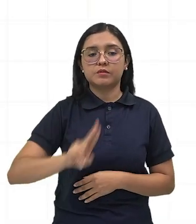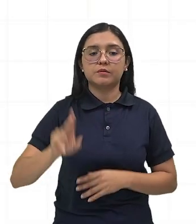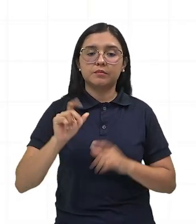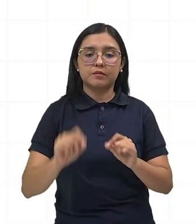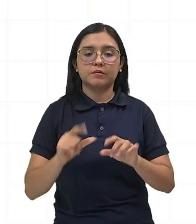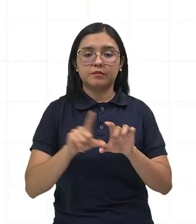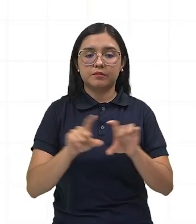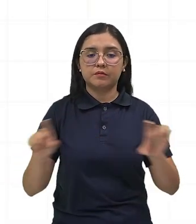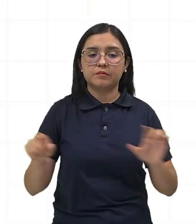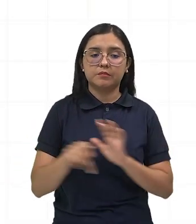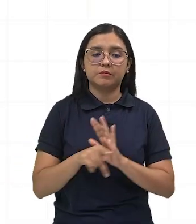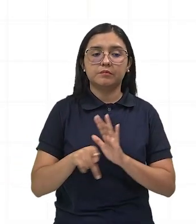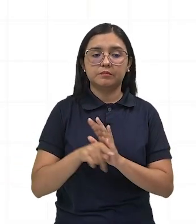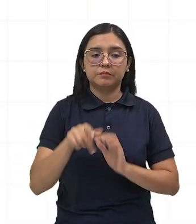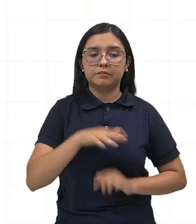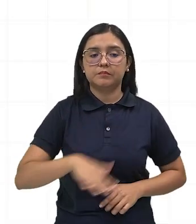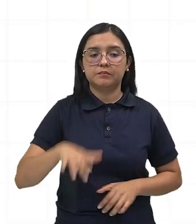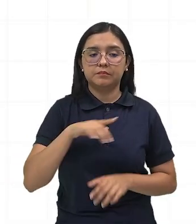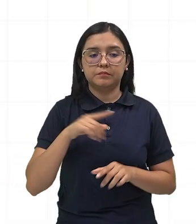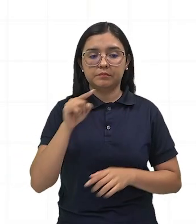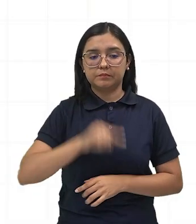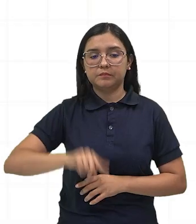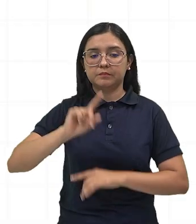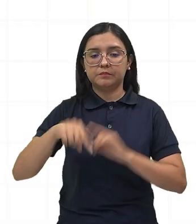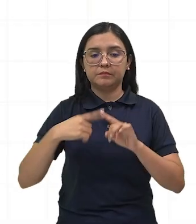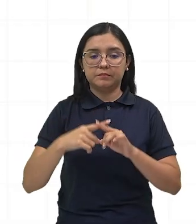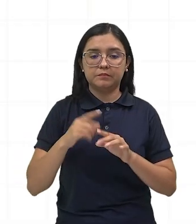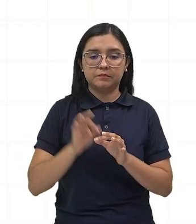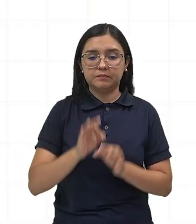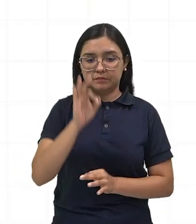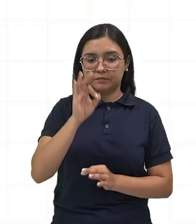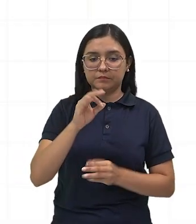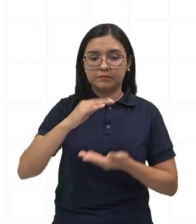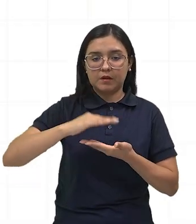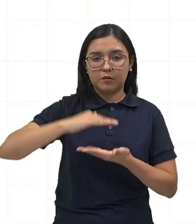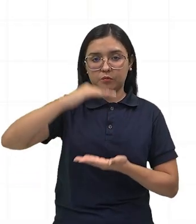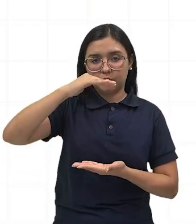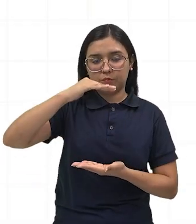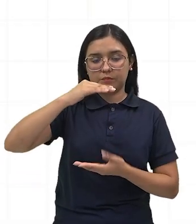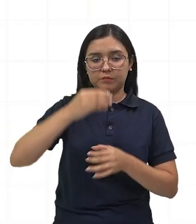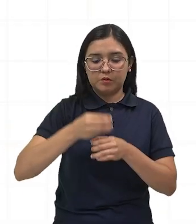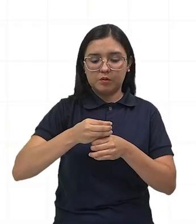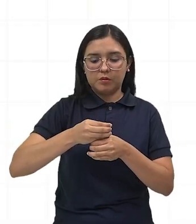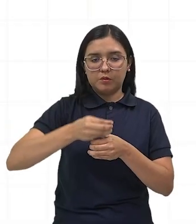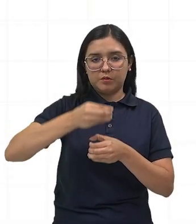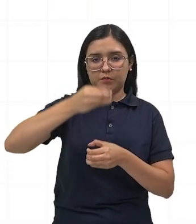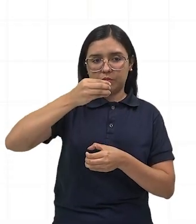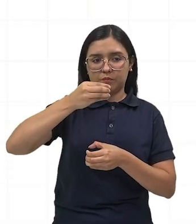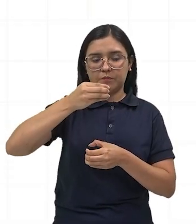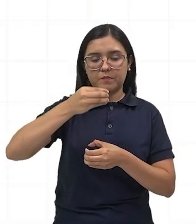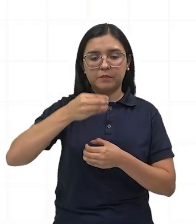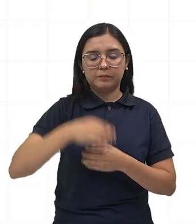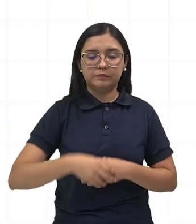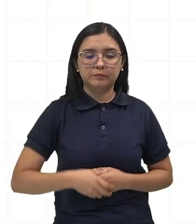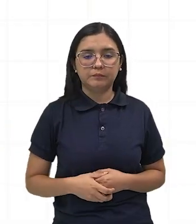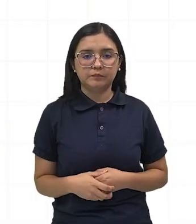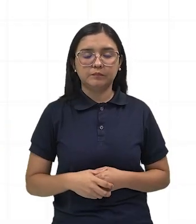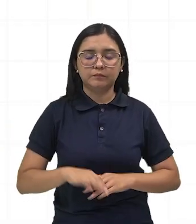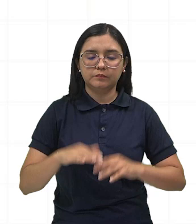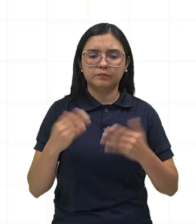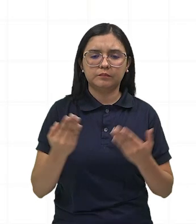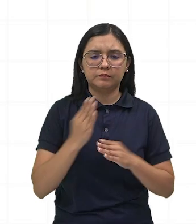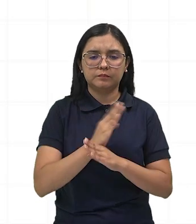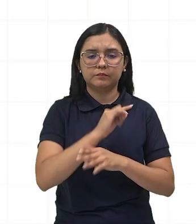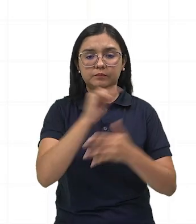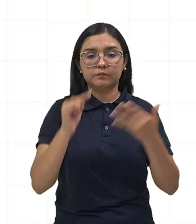da área de um círculo vezes a altura desse cilindro. Então, depois de identificar os